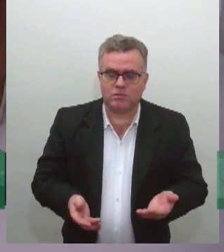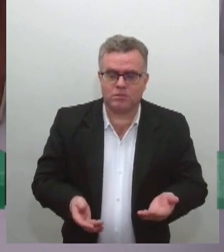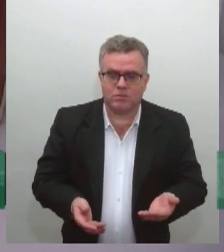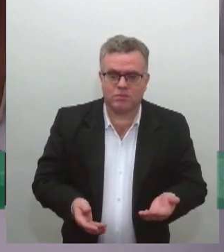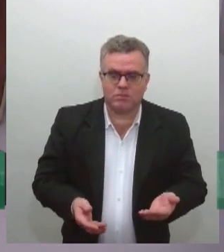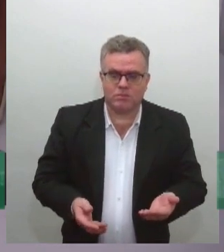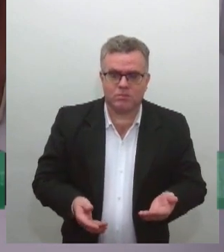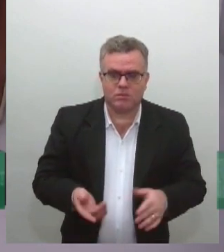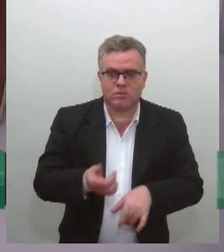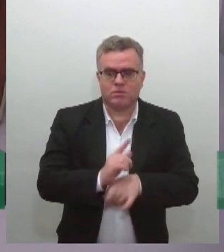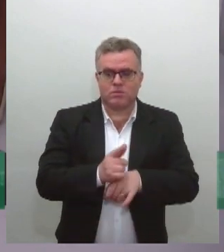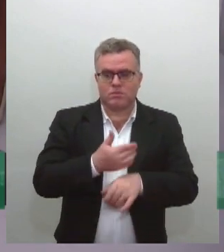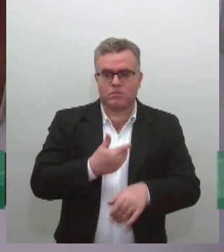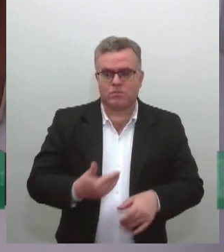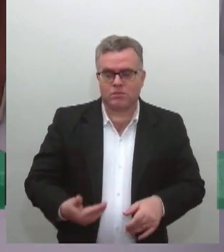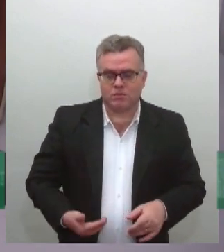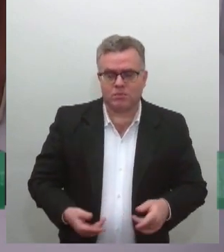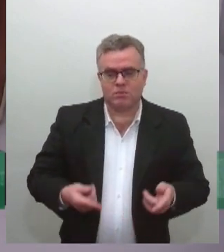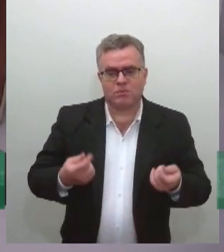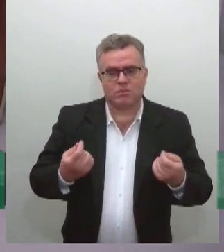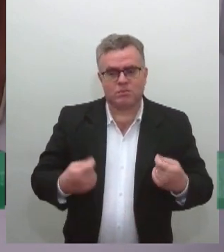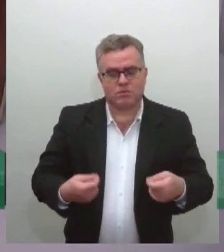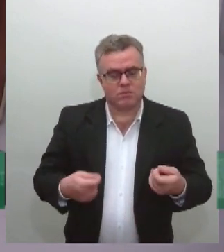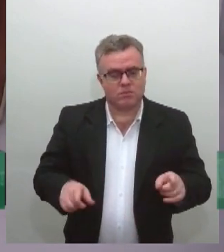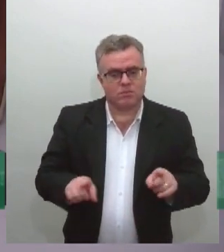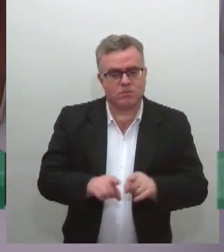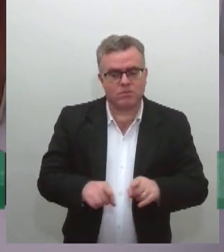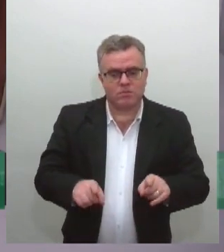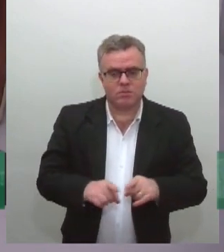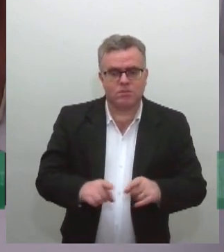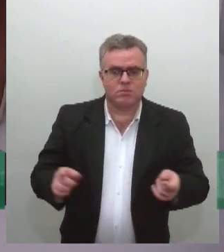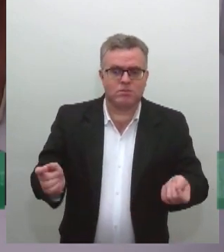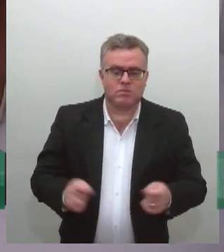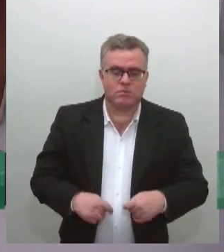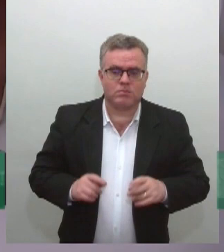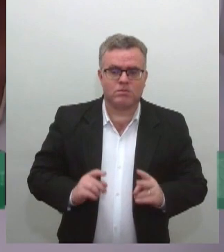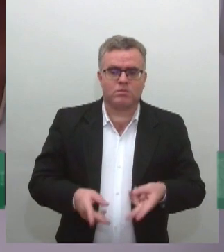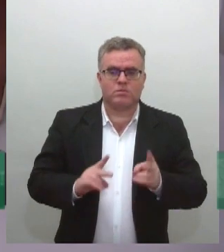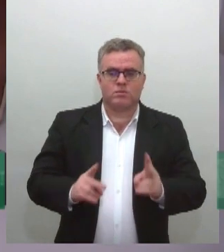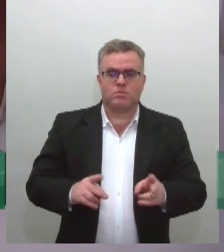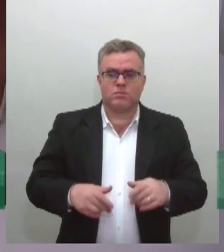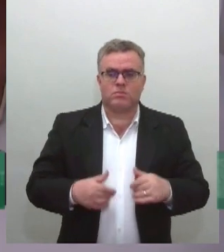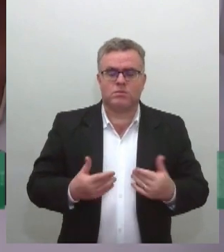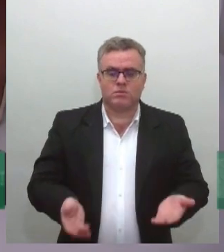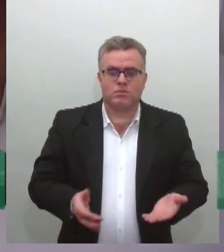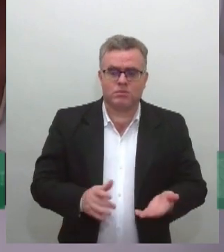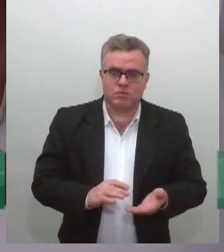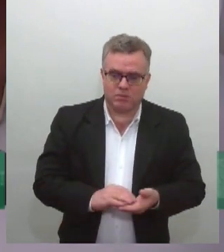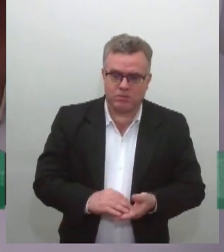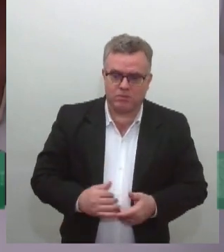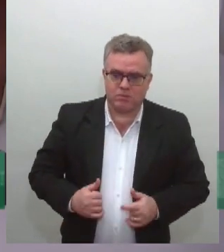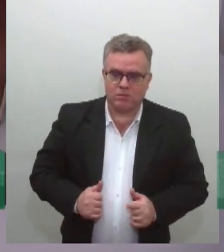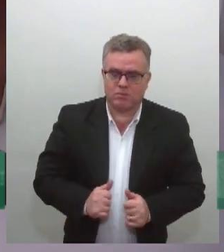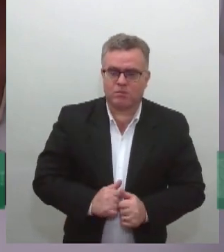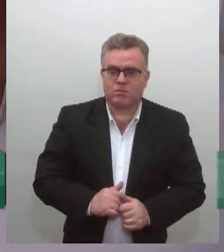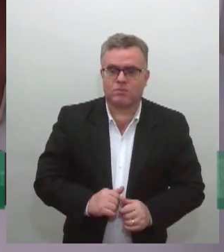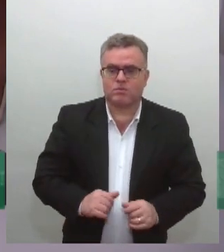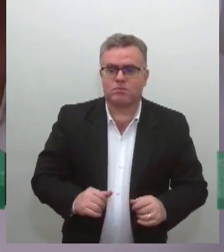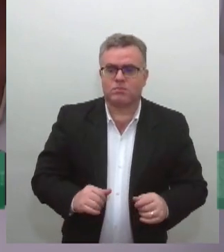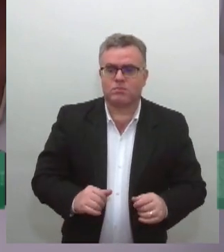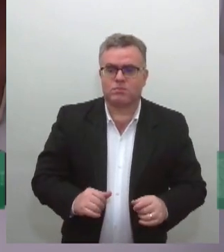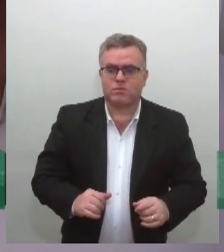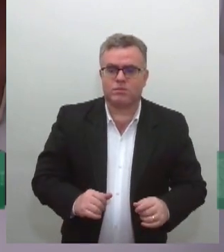pública também, né, tendo uma formação para esse atendimento. Isso, além, nós encontramos, sim,